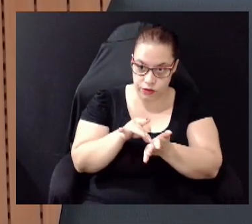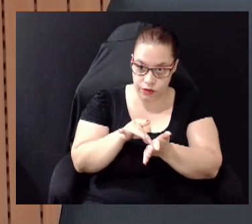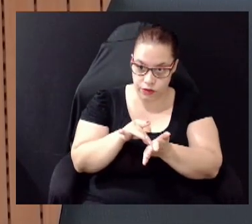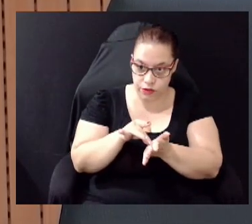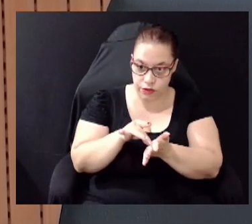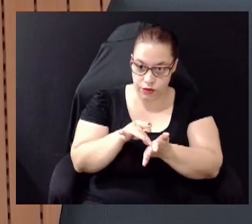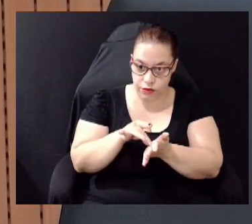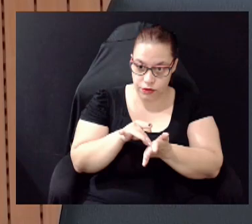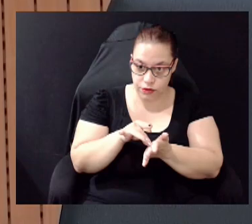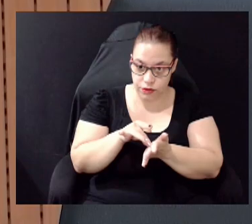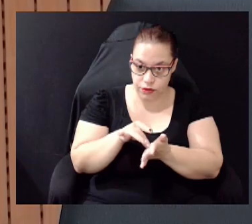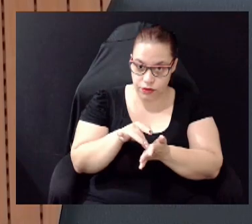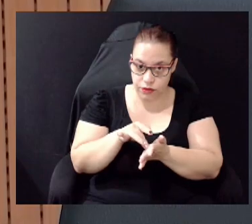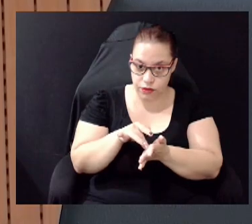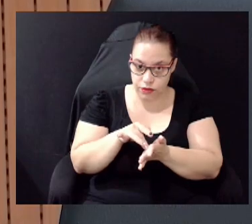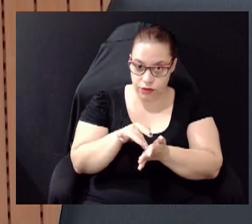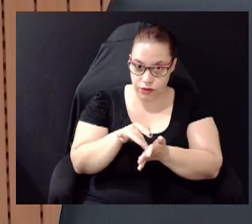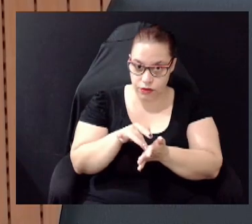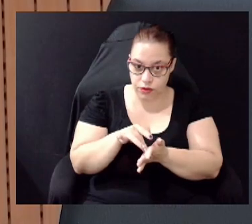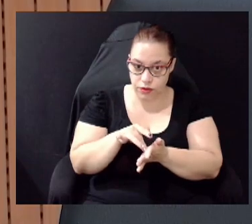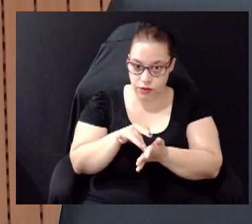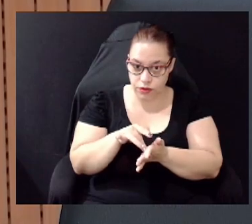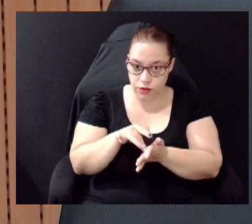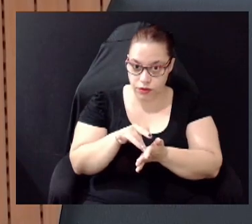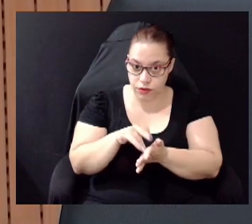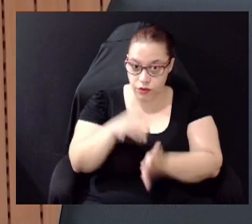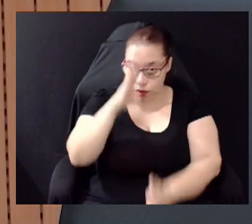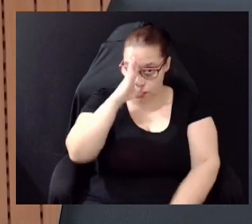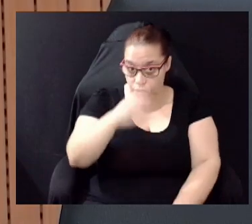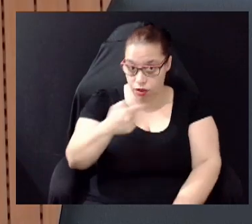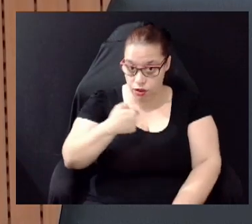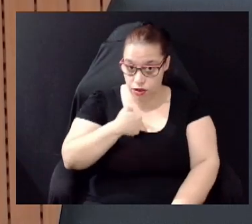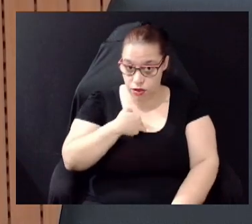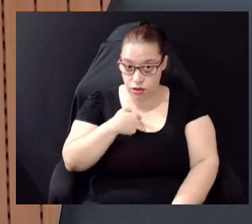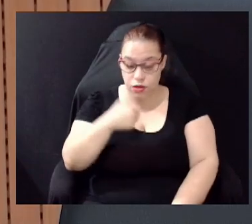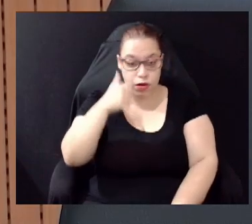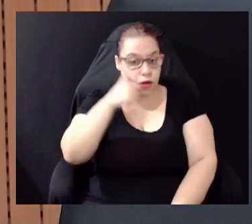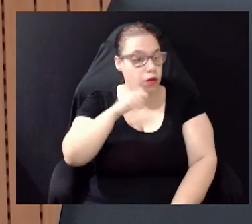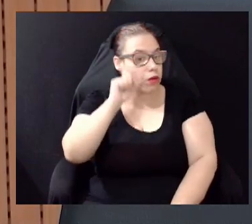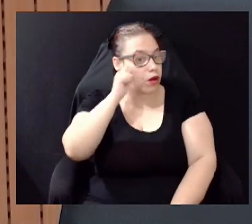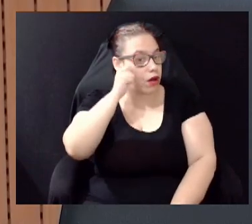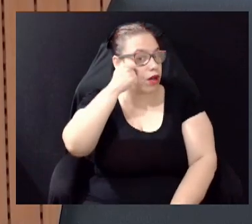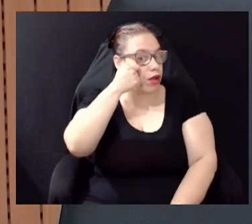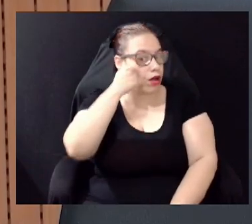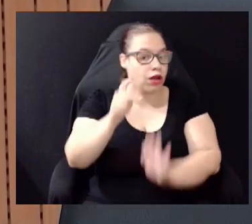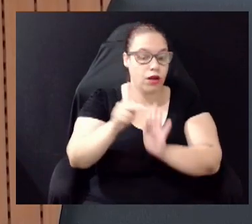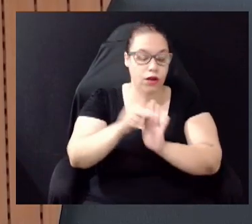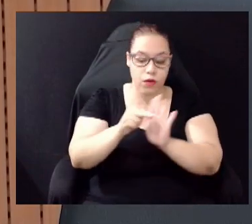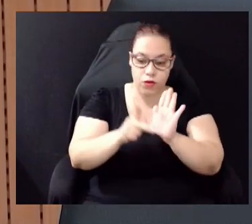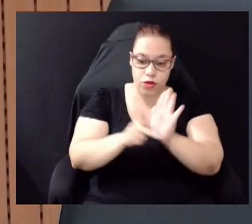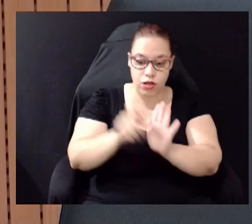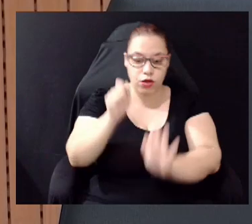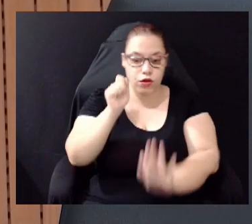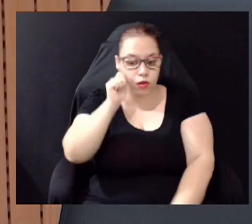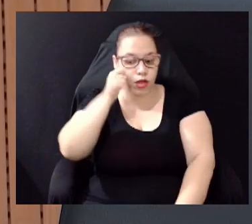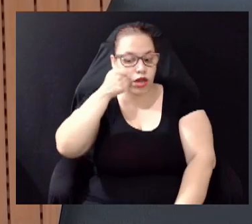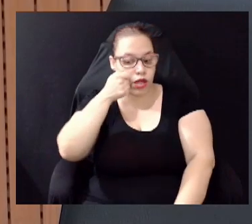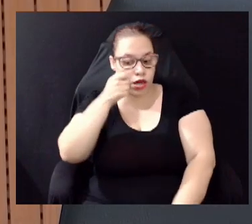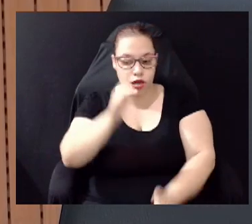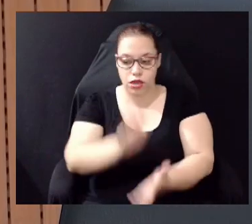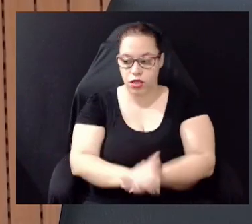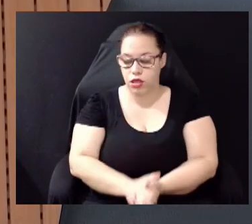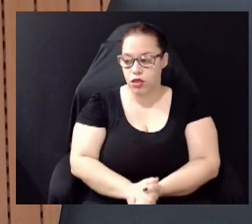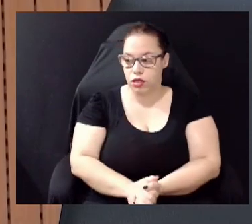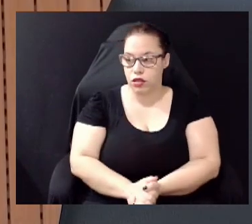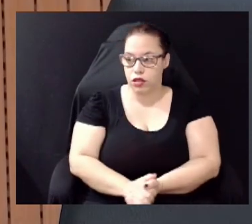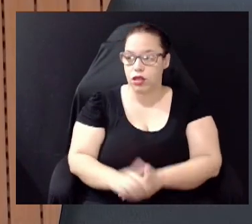muito nítida, assim, principalmente comigo, que sou uma mulher preta, que tem um projeto de mulheres, que trabalha